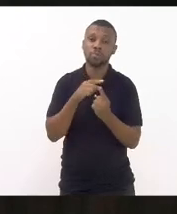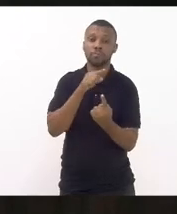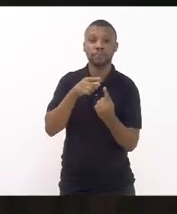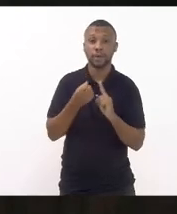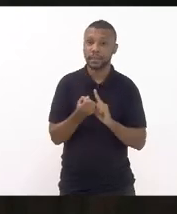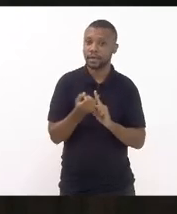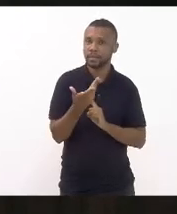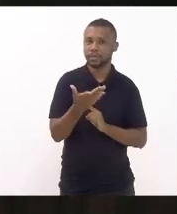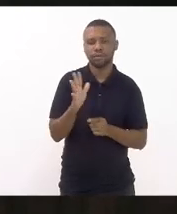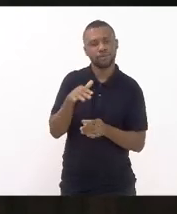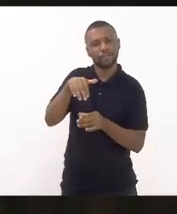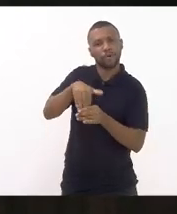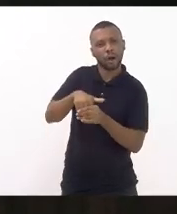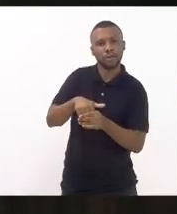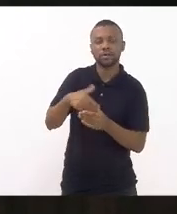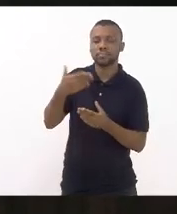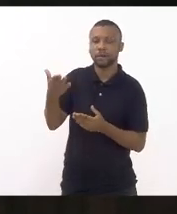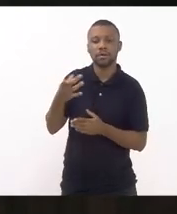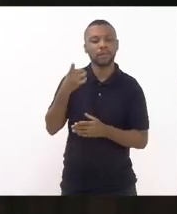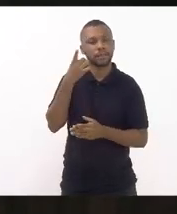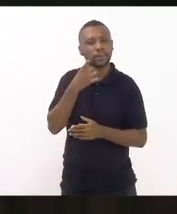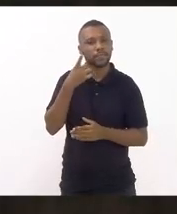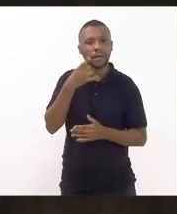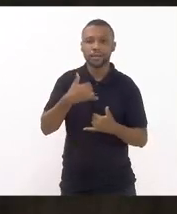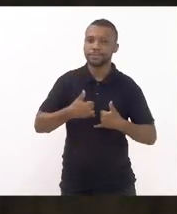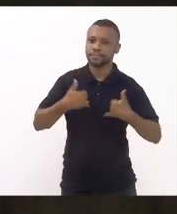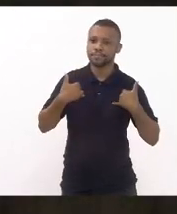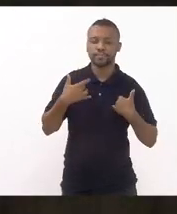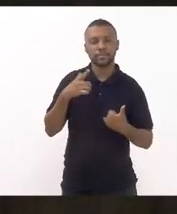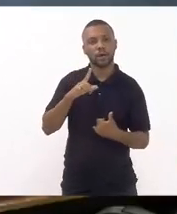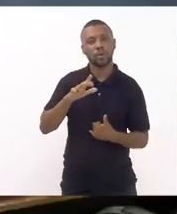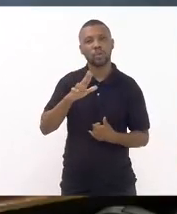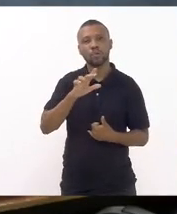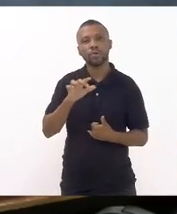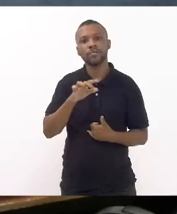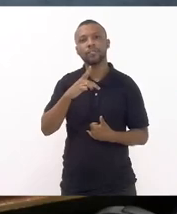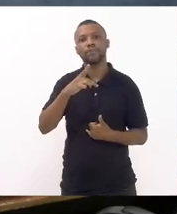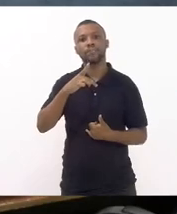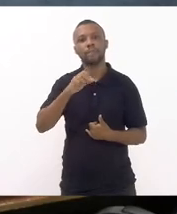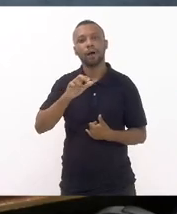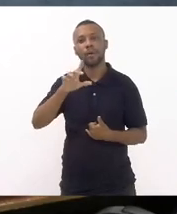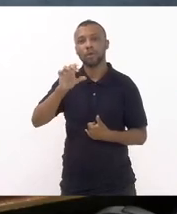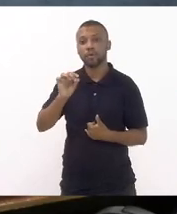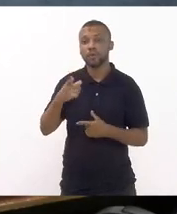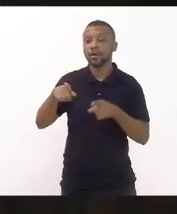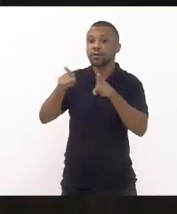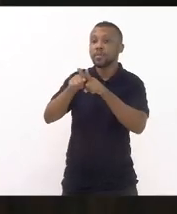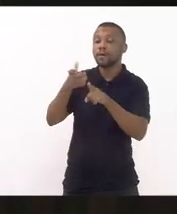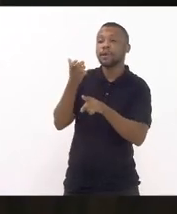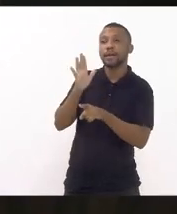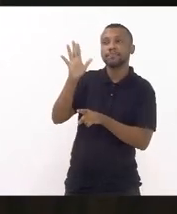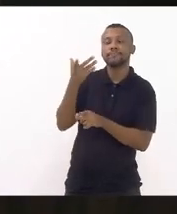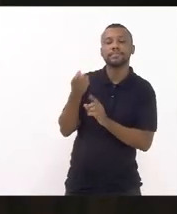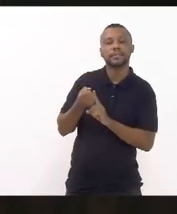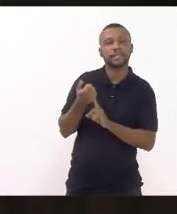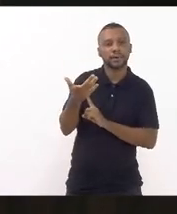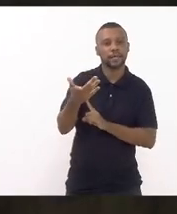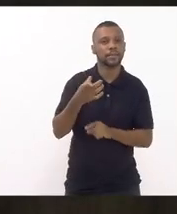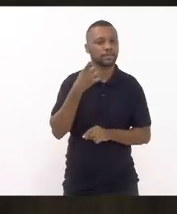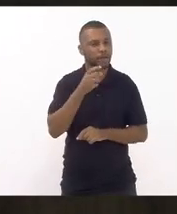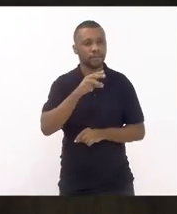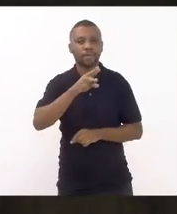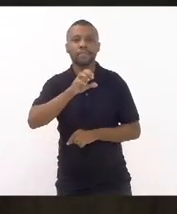de voto, nobre deputado Luiz Paulo. Deputado Tiaju, em seguida a declaração também. E o deputado Valdec.